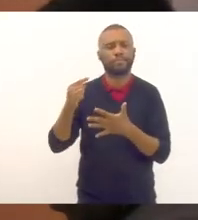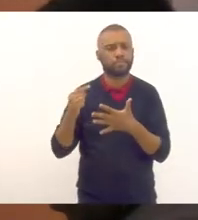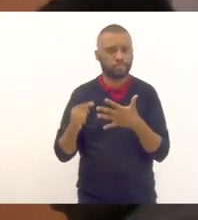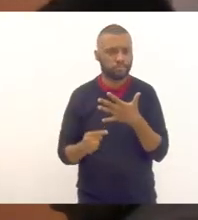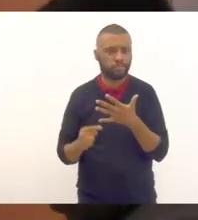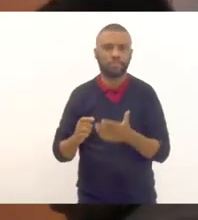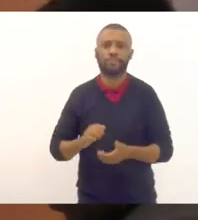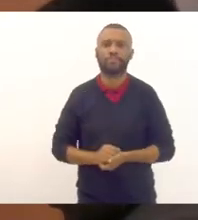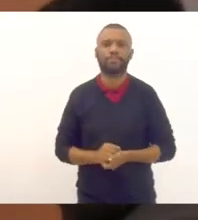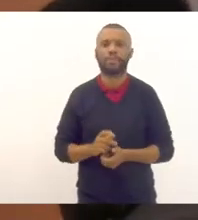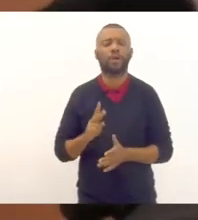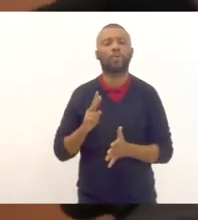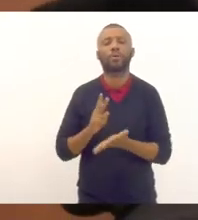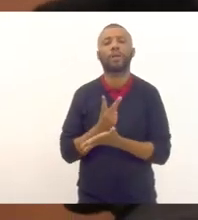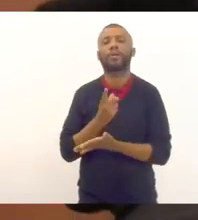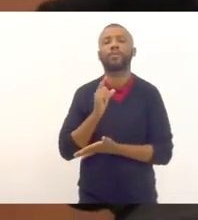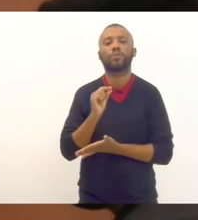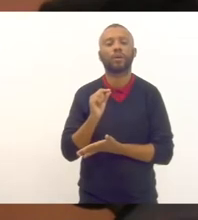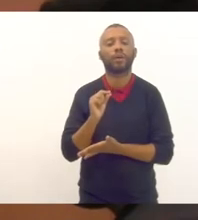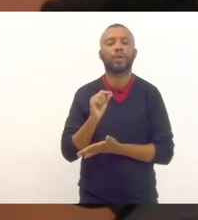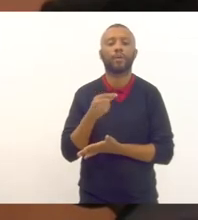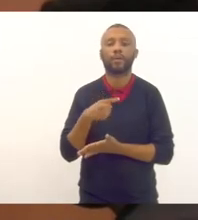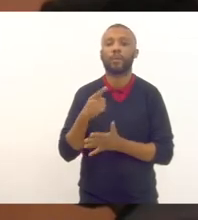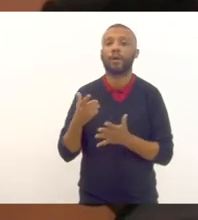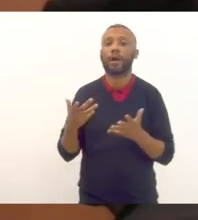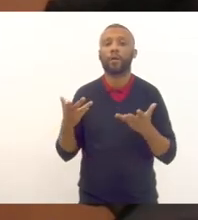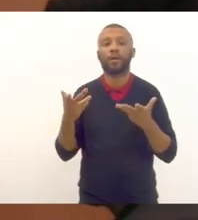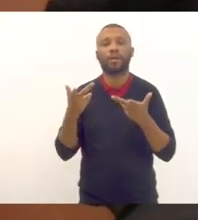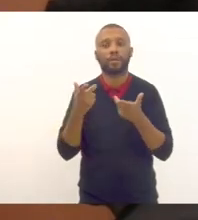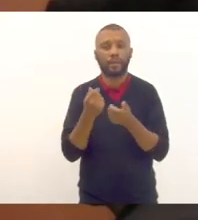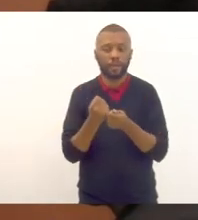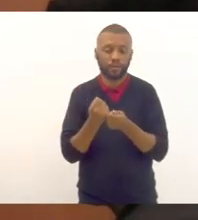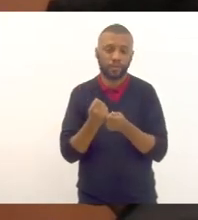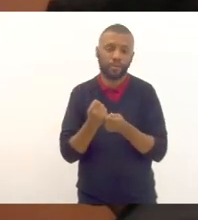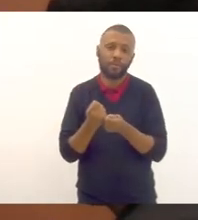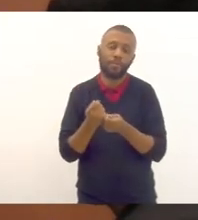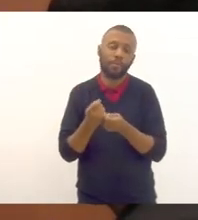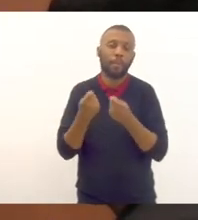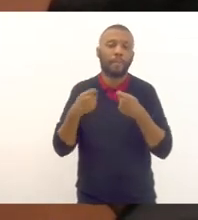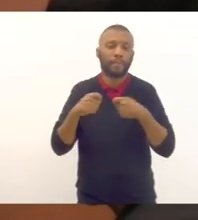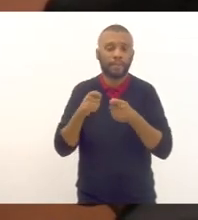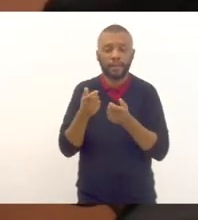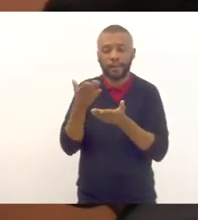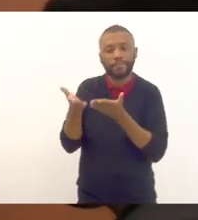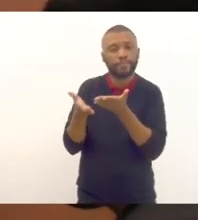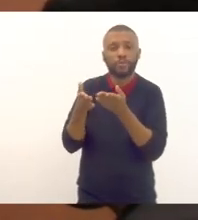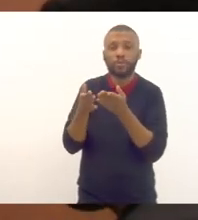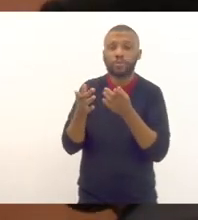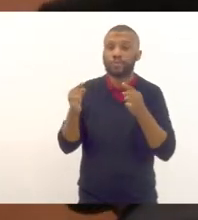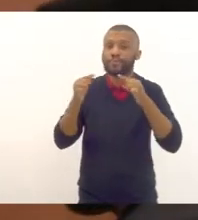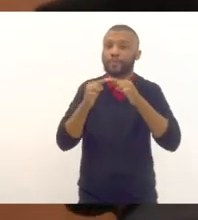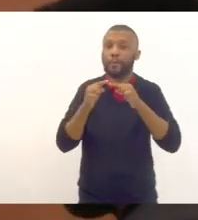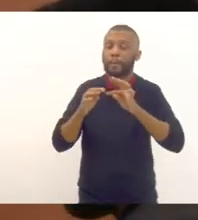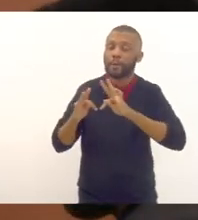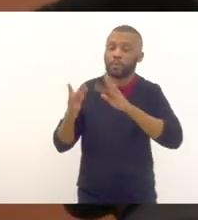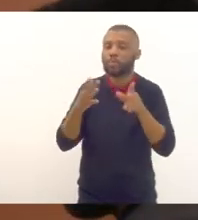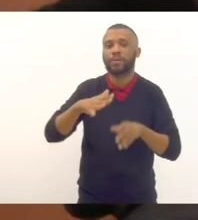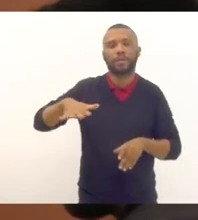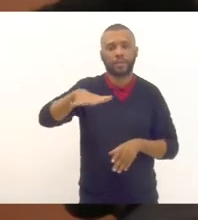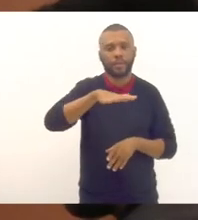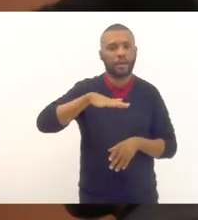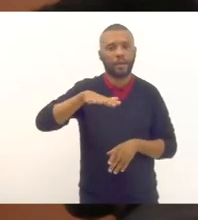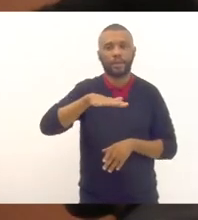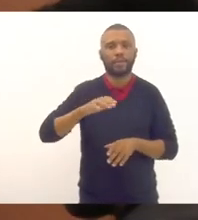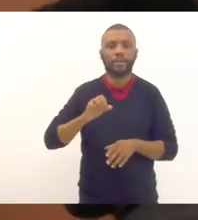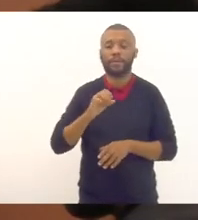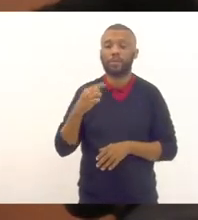O que acontece? Para eu ter uma qualidade boa de carreteiro, tem que aumentar o salário dele. Isso é para tudo. Então, se